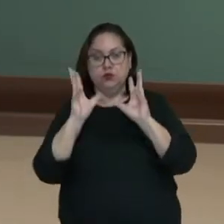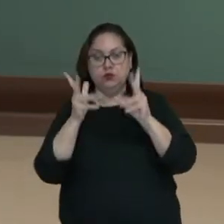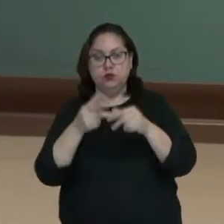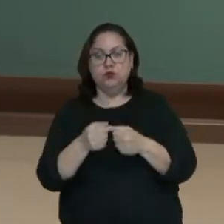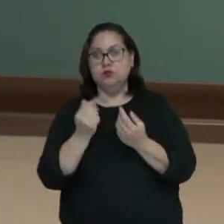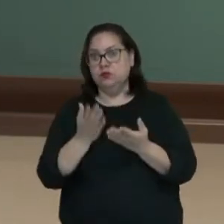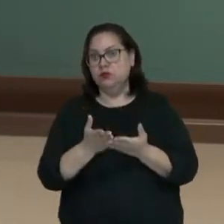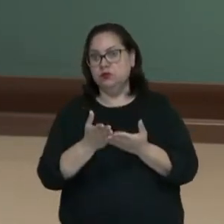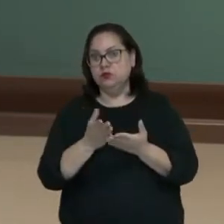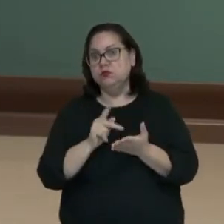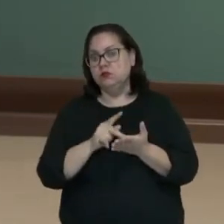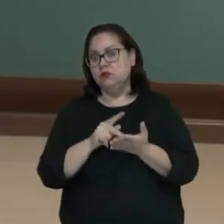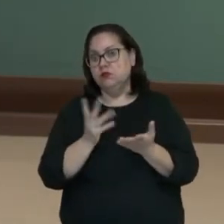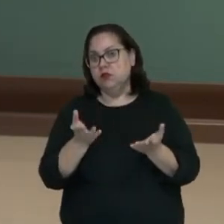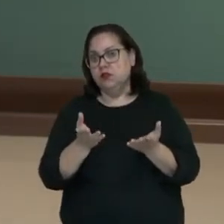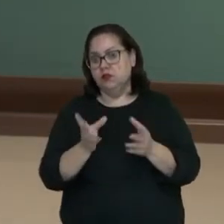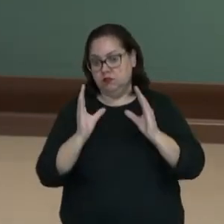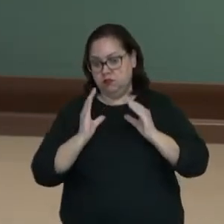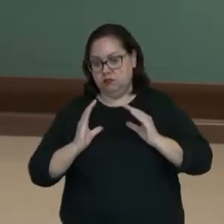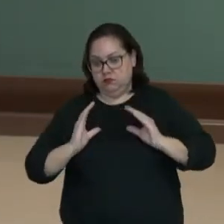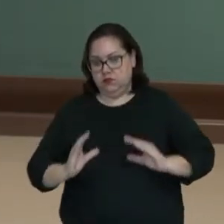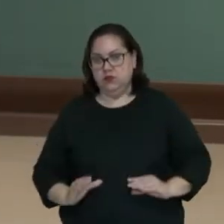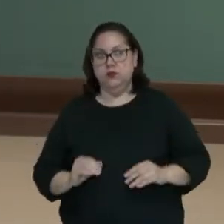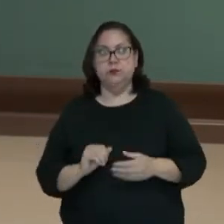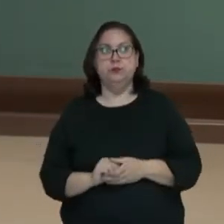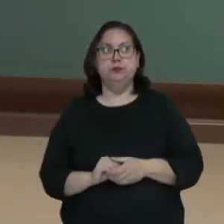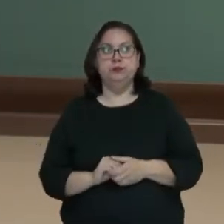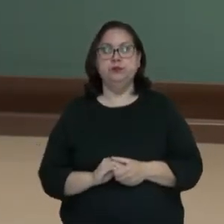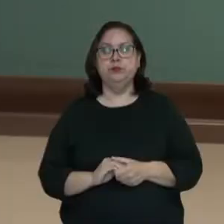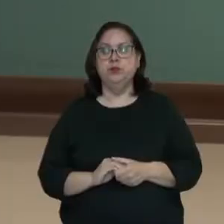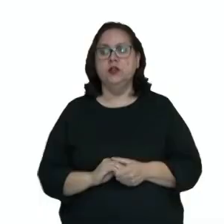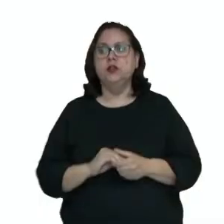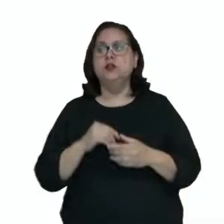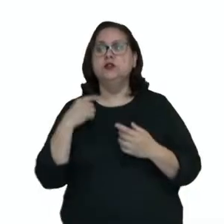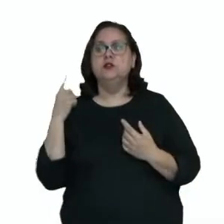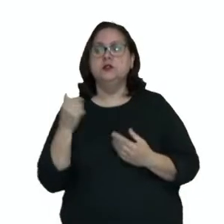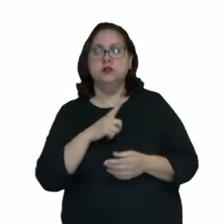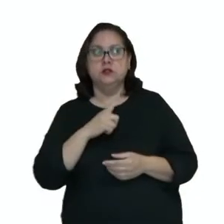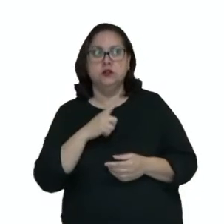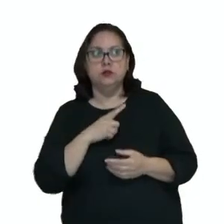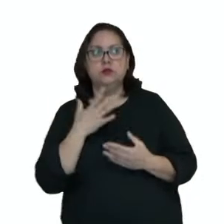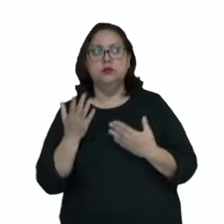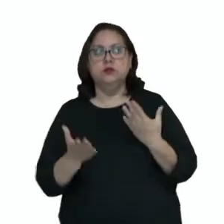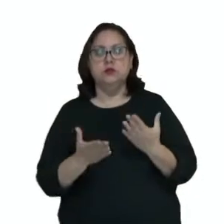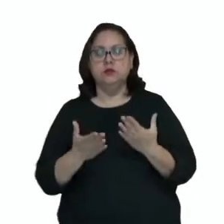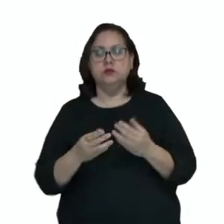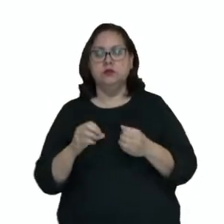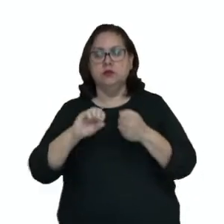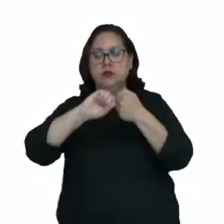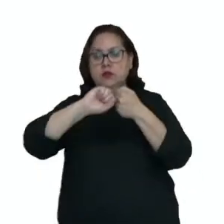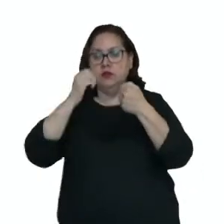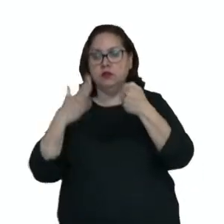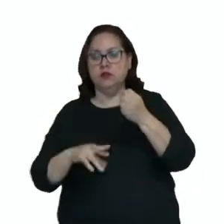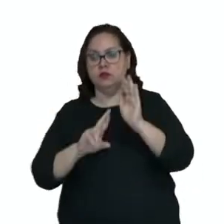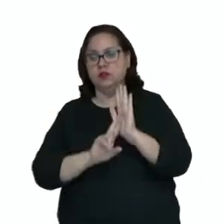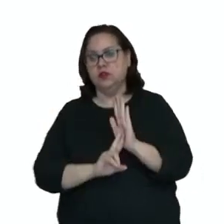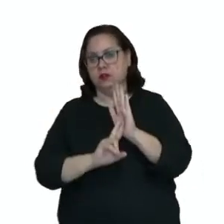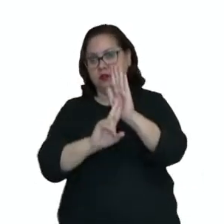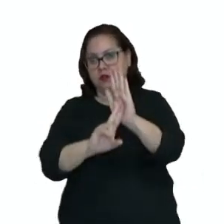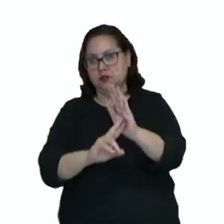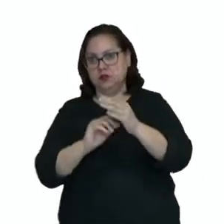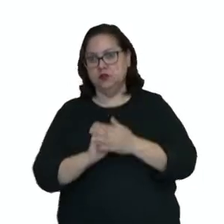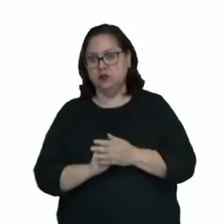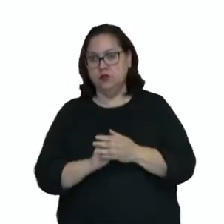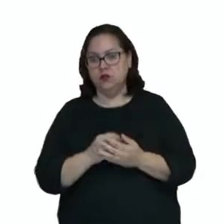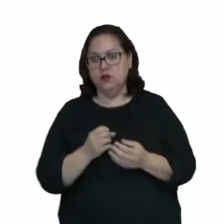fato um cidadão, né? E nós temos a democracia representativa, em